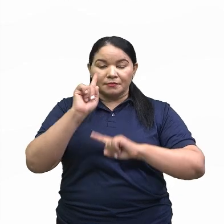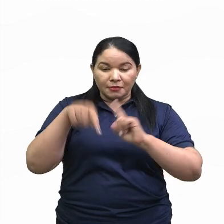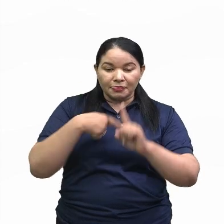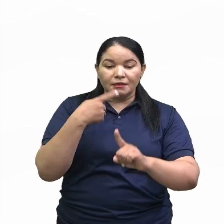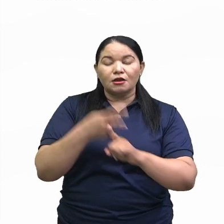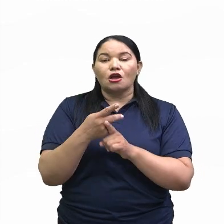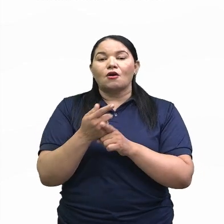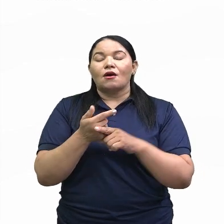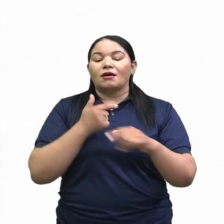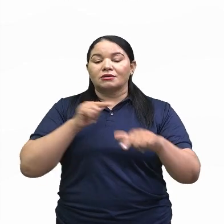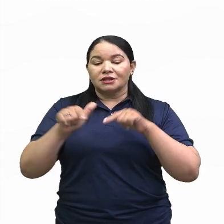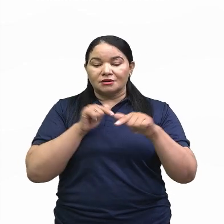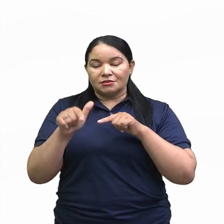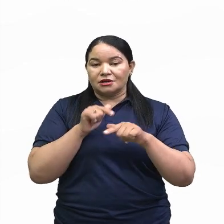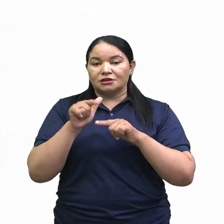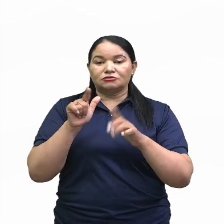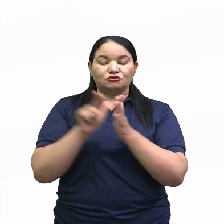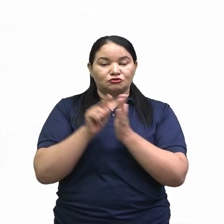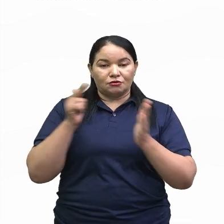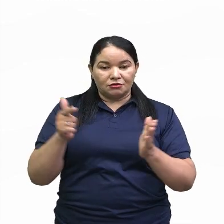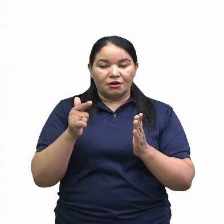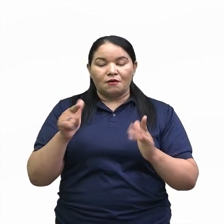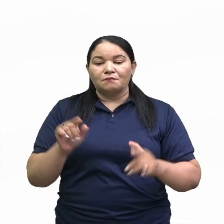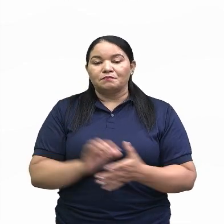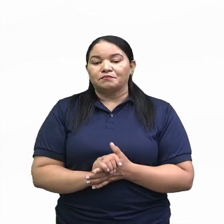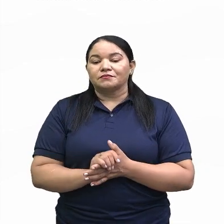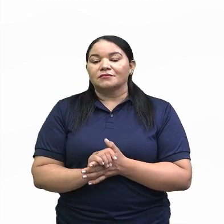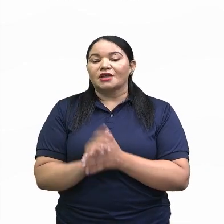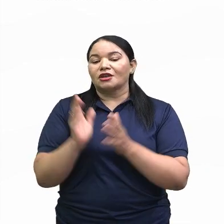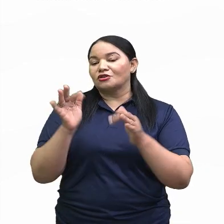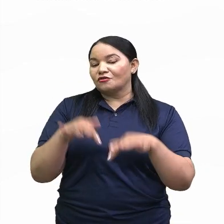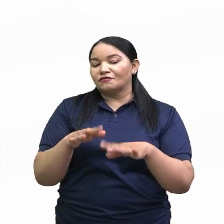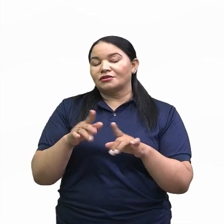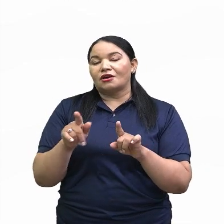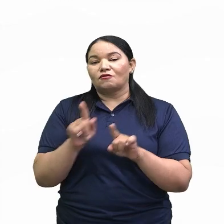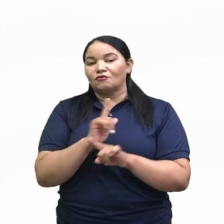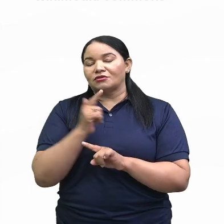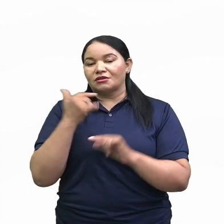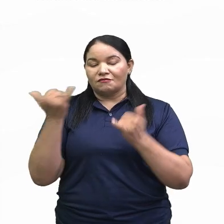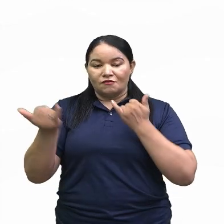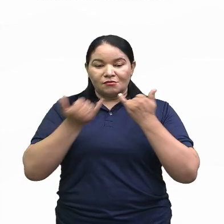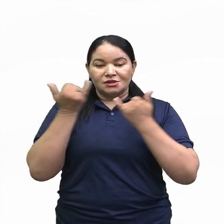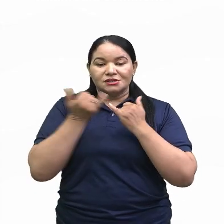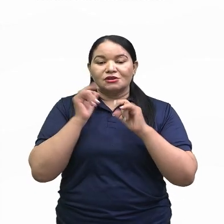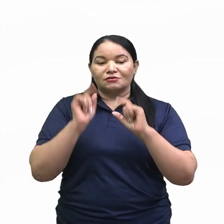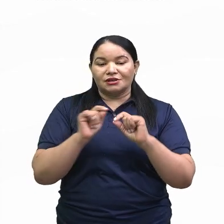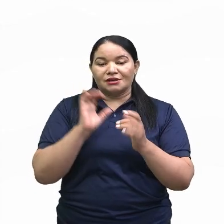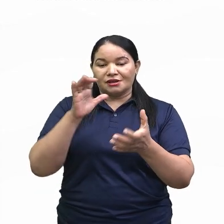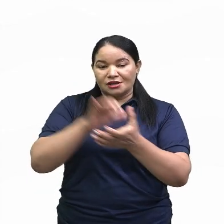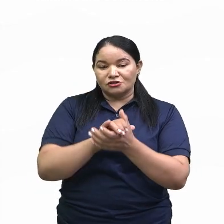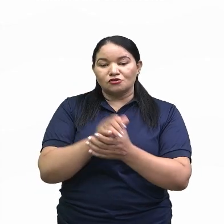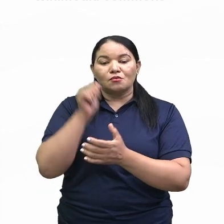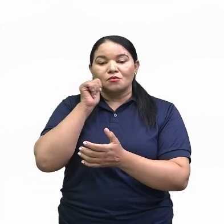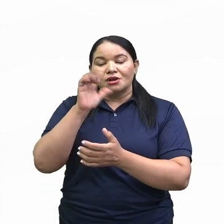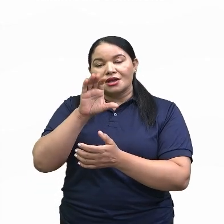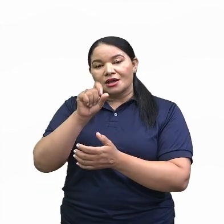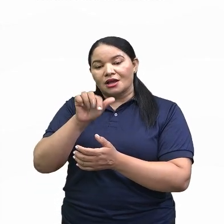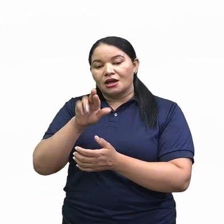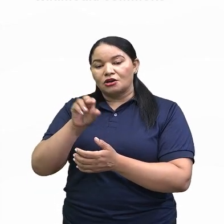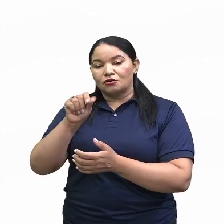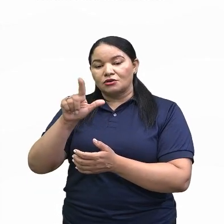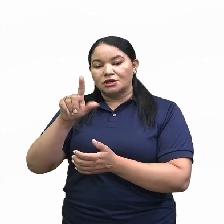em jornais de fato. E por fim, nós temos a última informação de Machado de Assis. Casou-se com